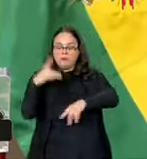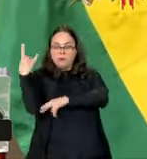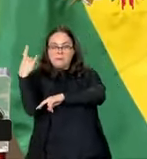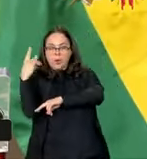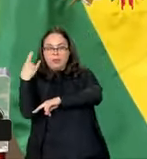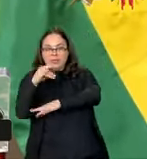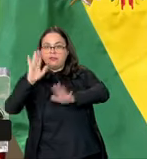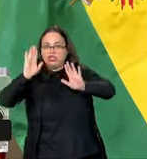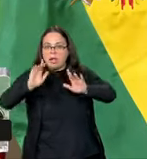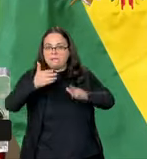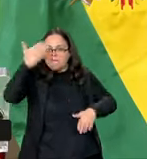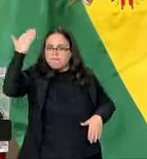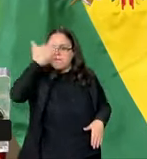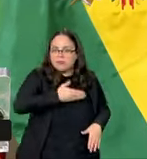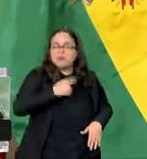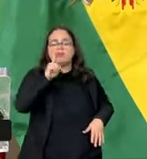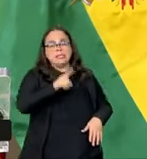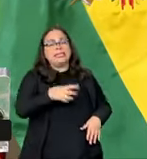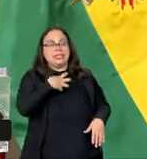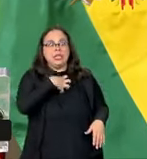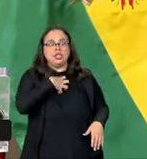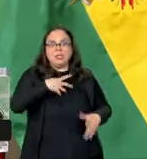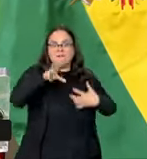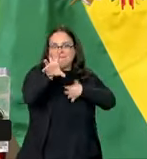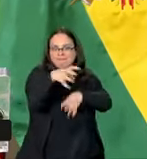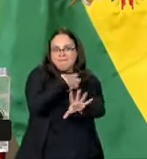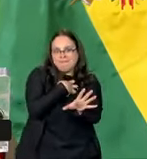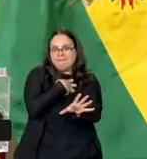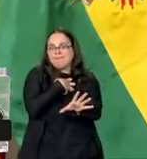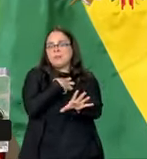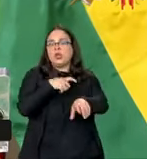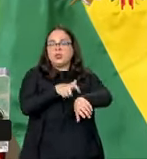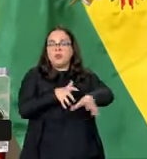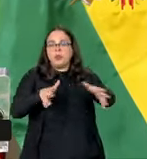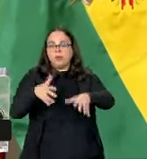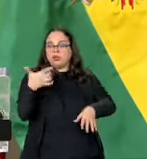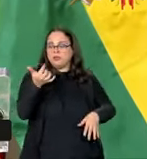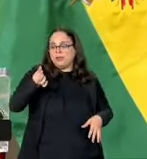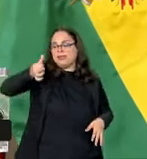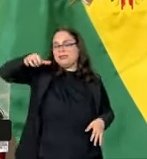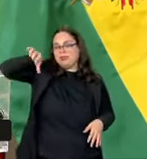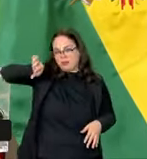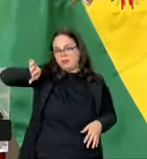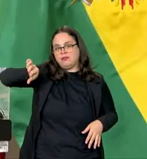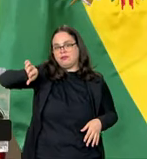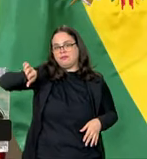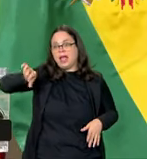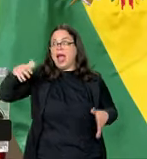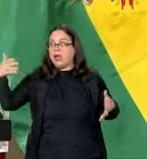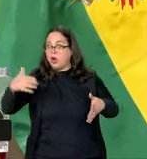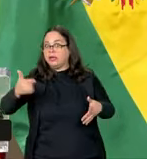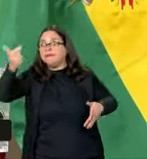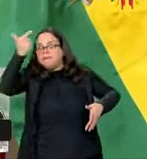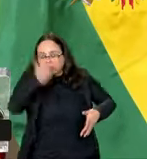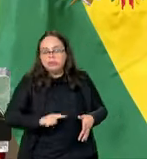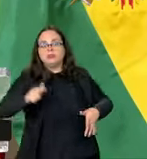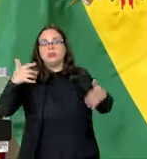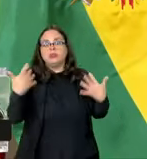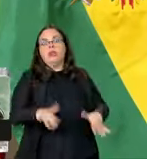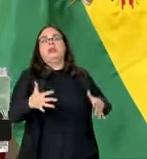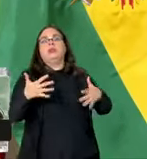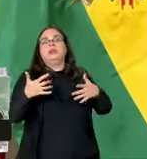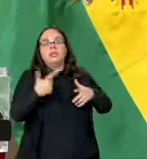ya había aprovado ese gusto amargo con el golpe de Estado de 2019 y ahora se vio acometido